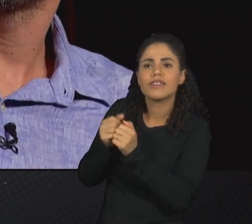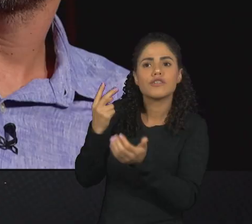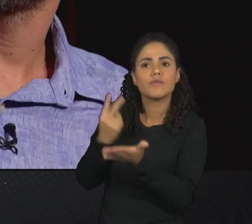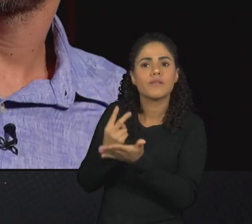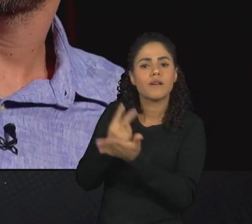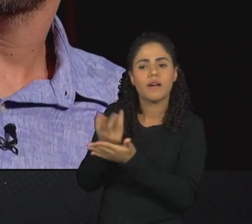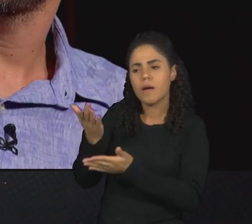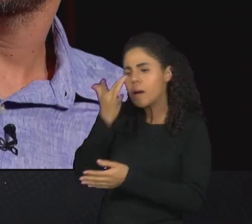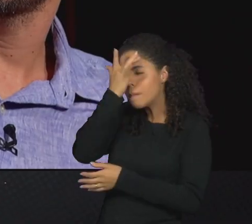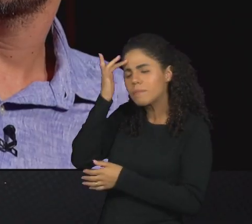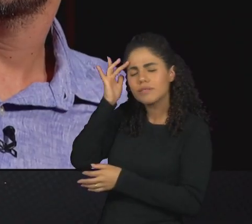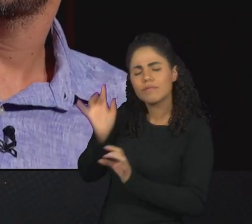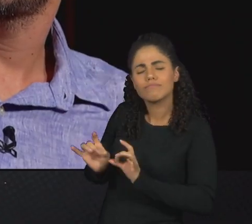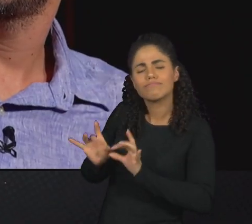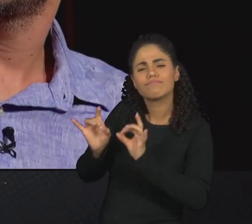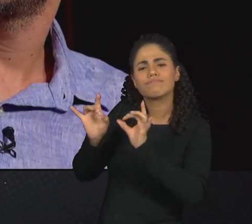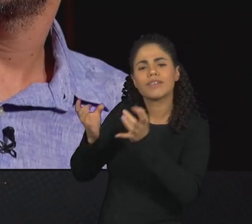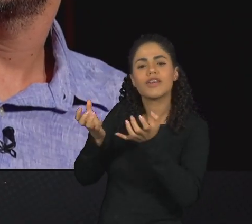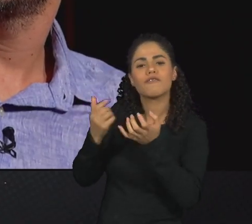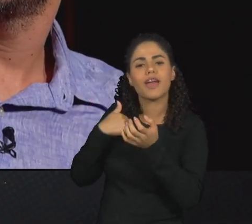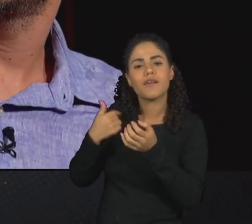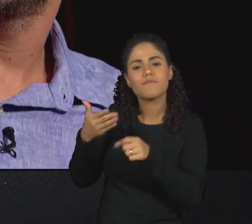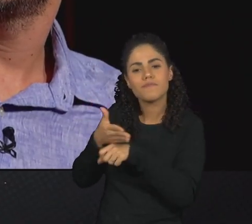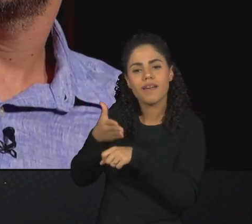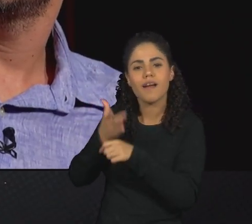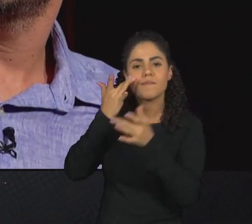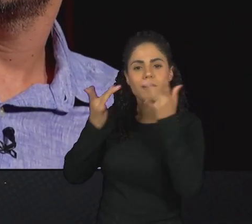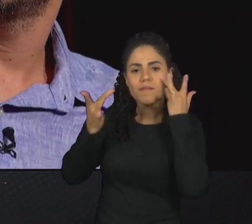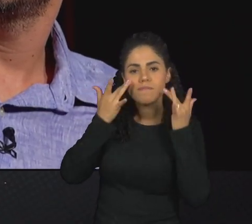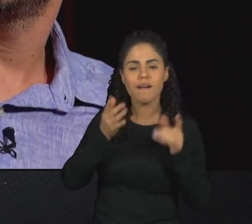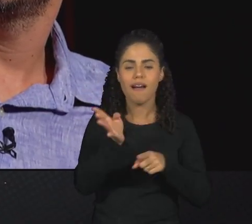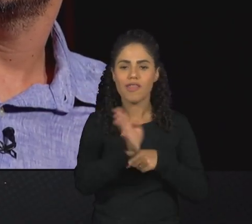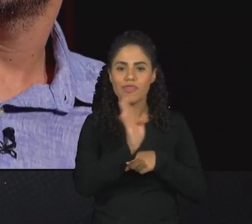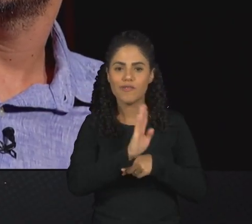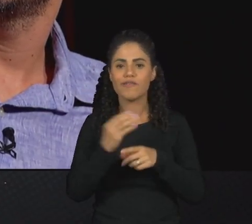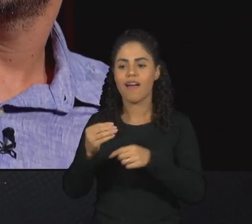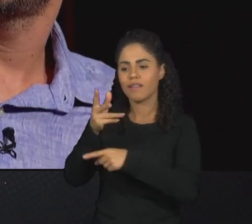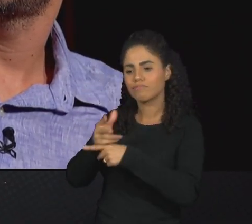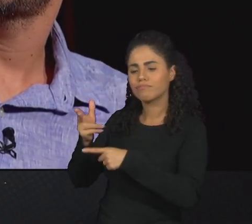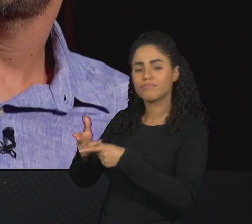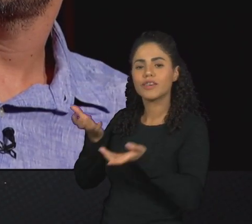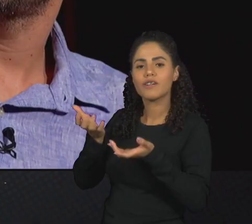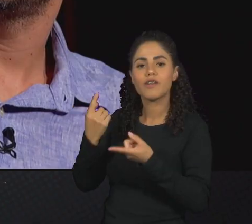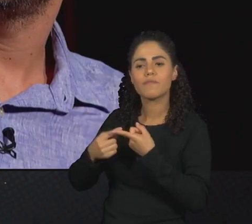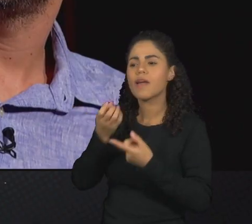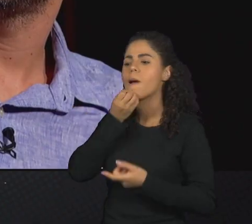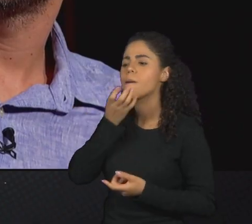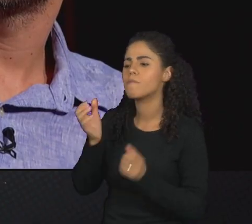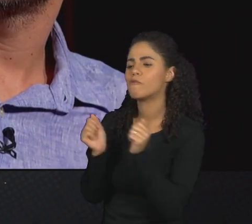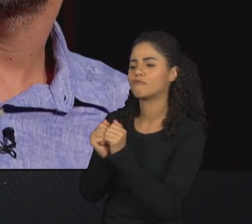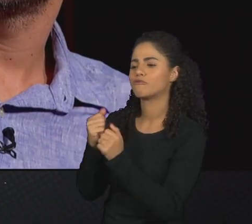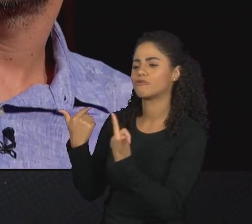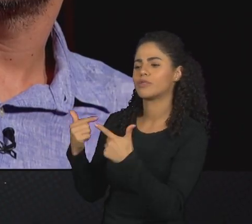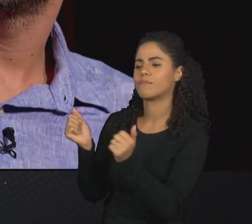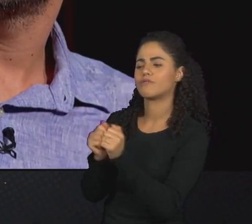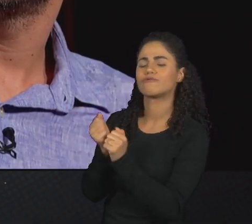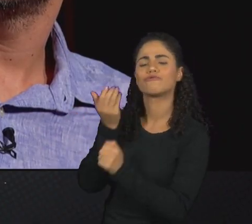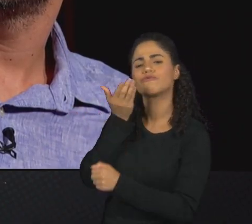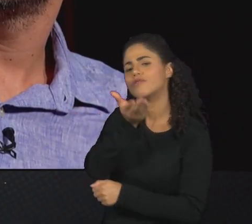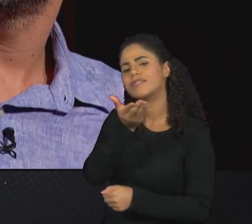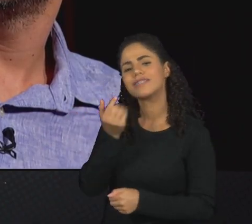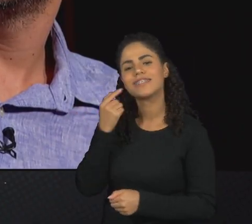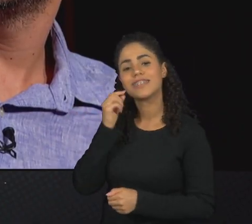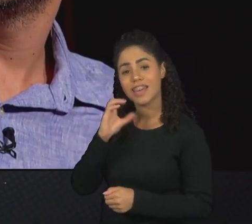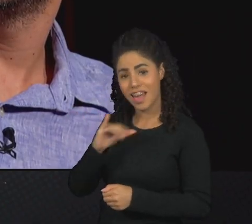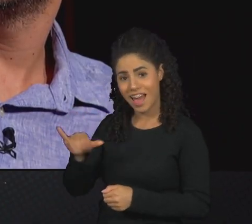com quem eu gostaria sempre de fazer peças de teatro, novelas, seriados, etc., porque é muito bom contracenar com você.